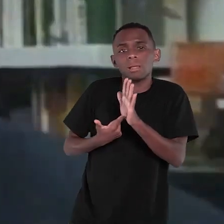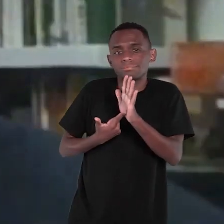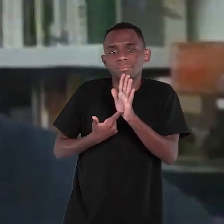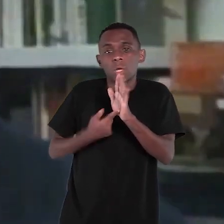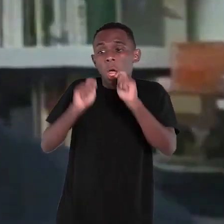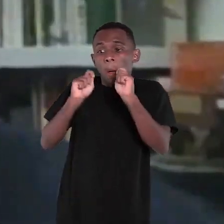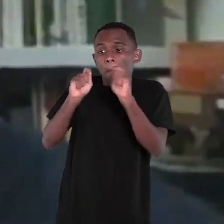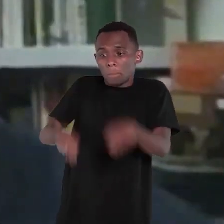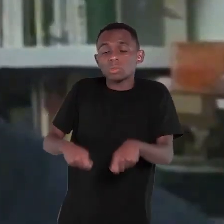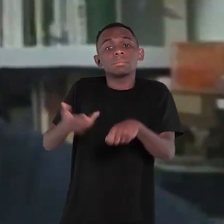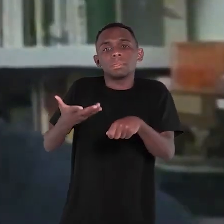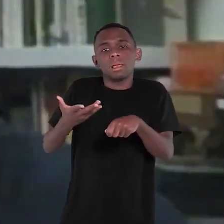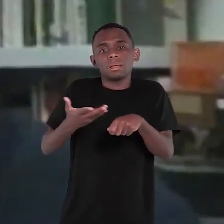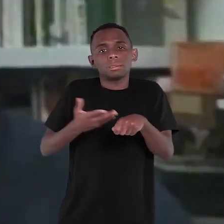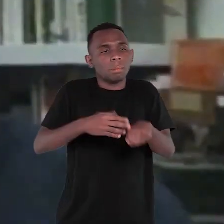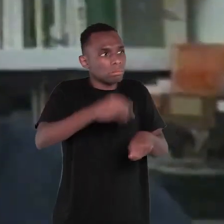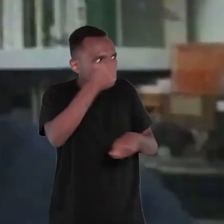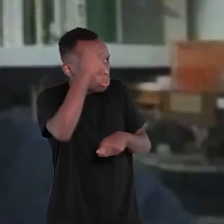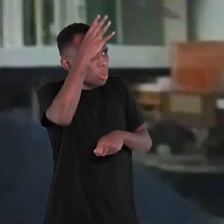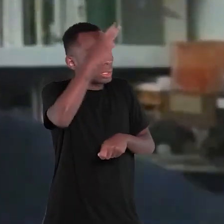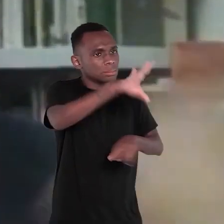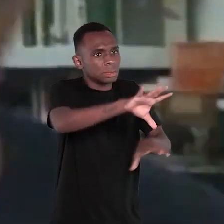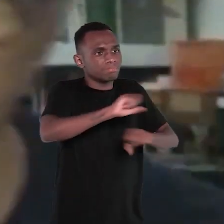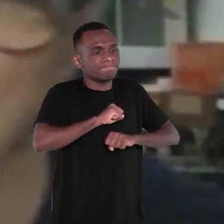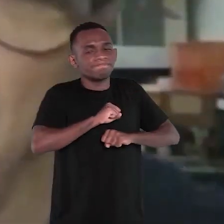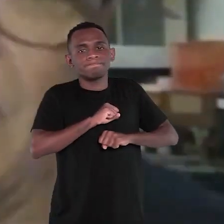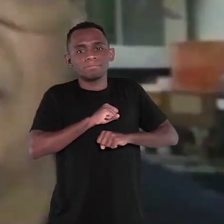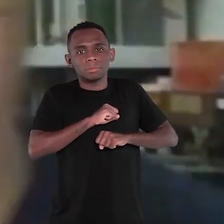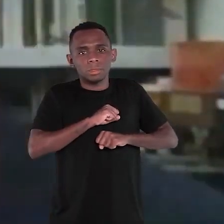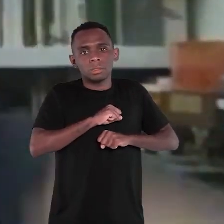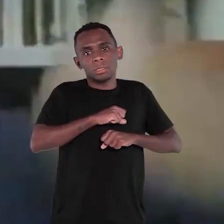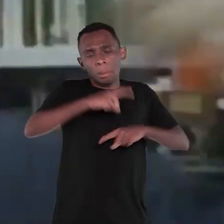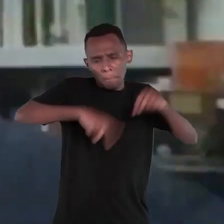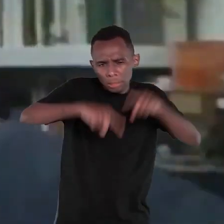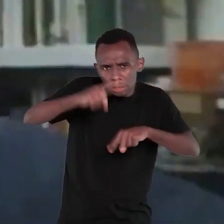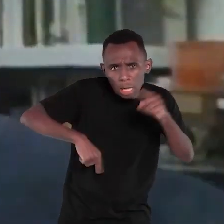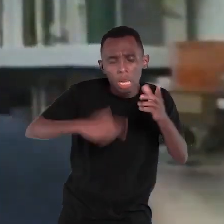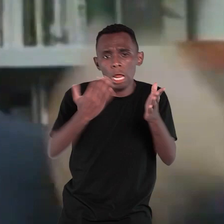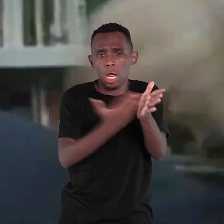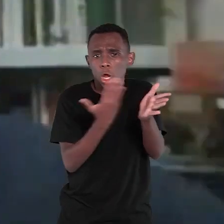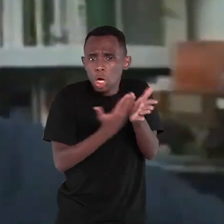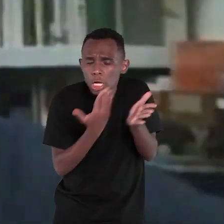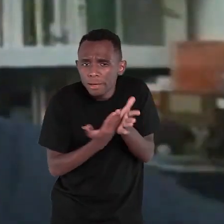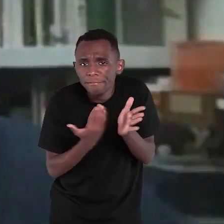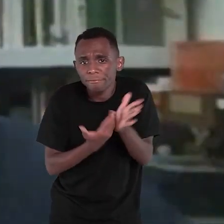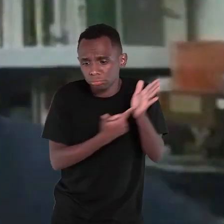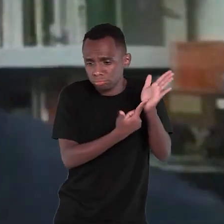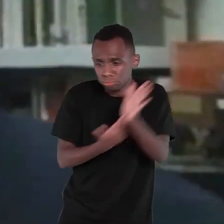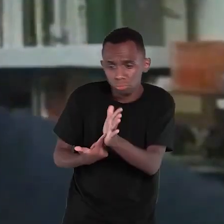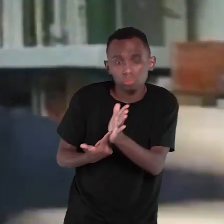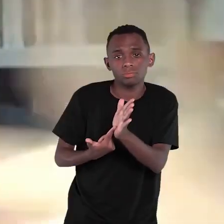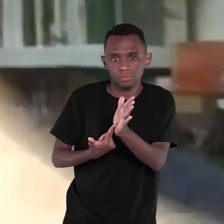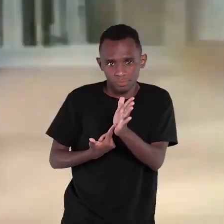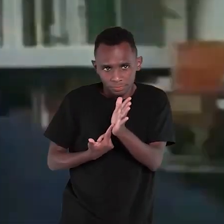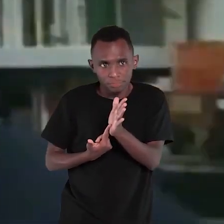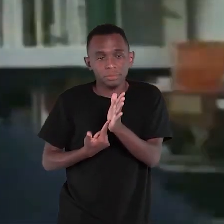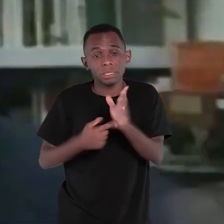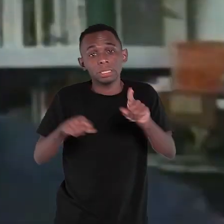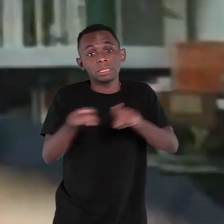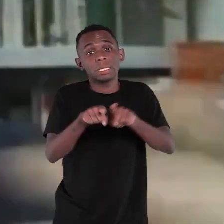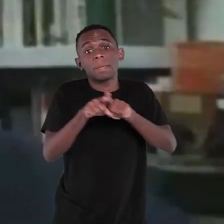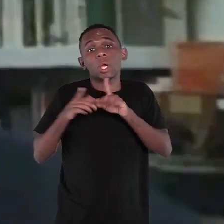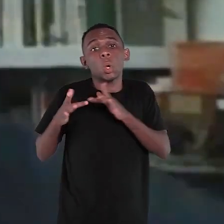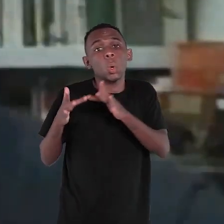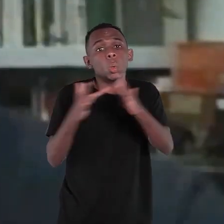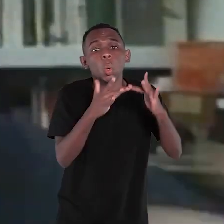como plataforma para alimentar essa pessoa com materiais, com livros, com conhecimento e com